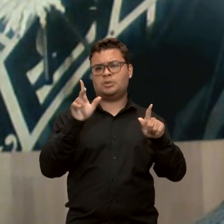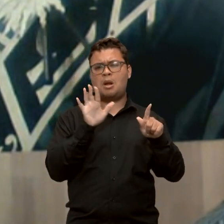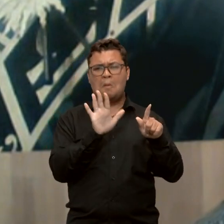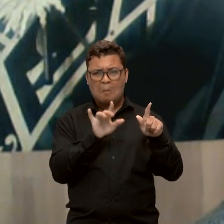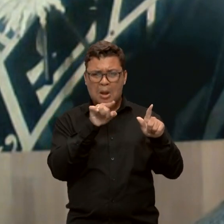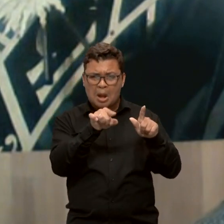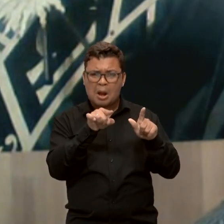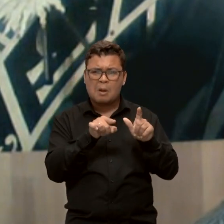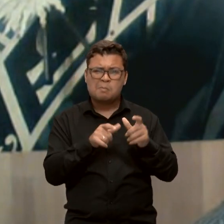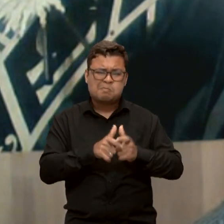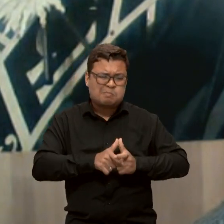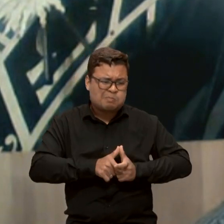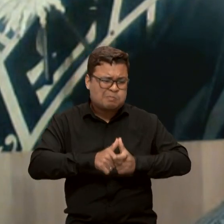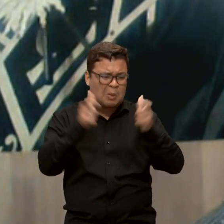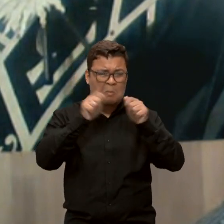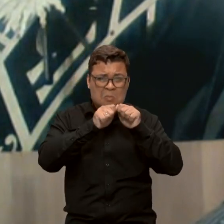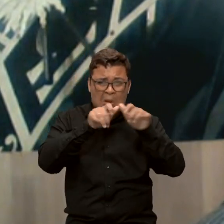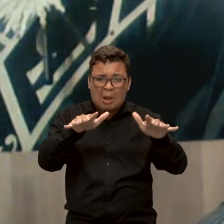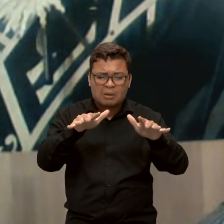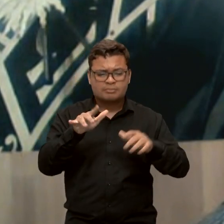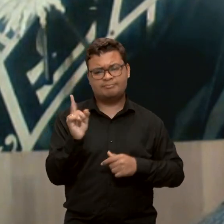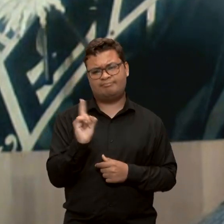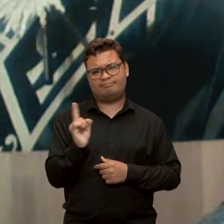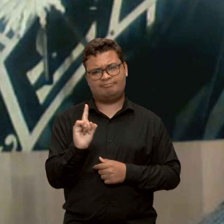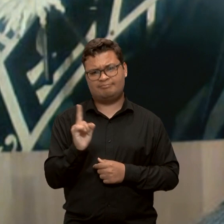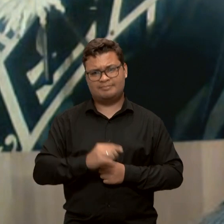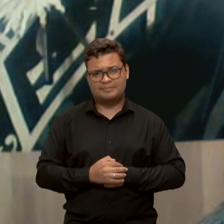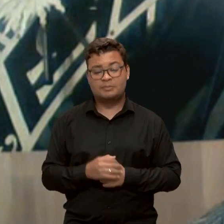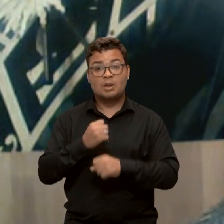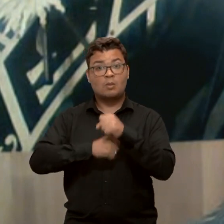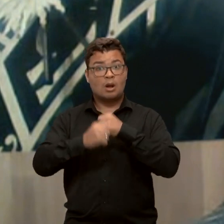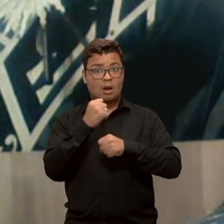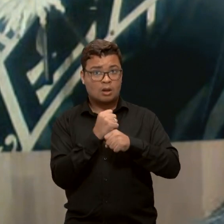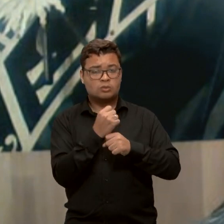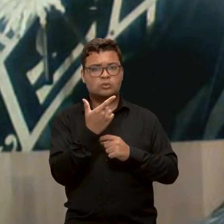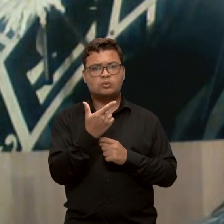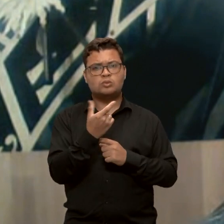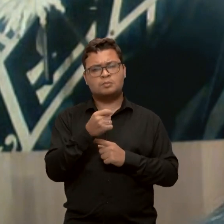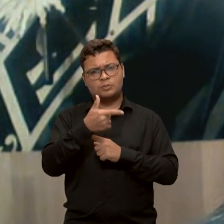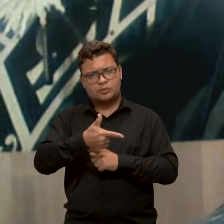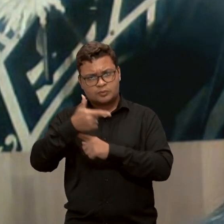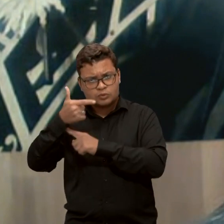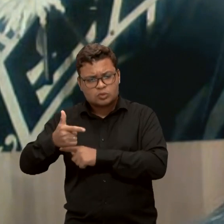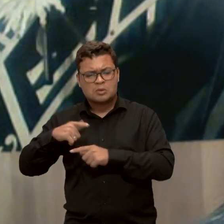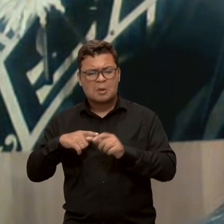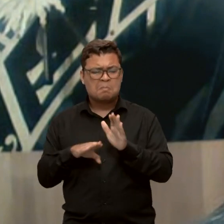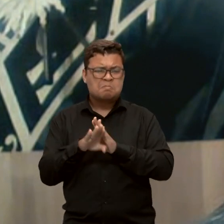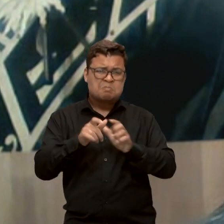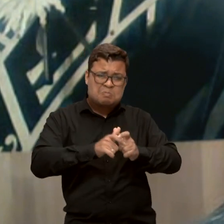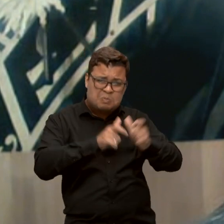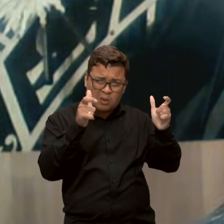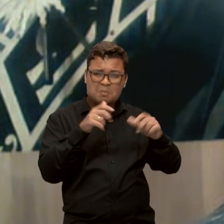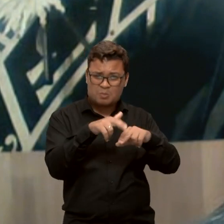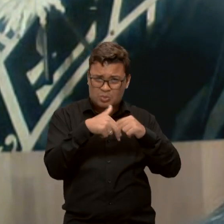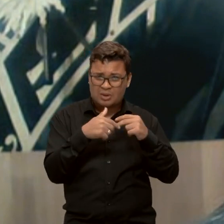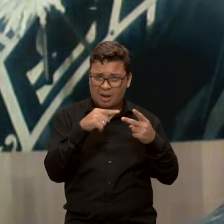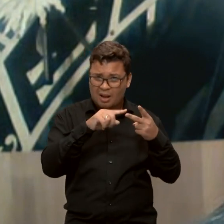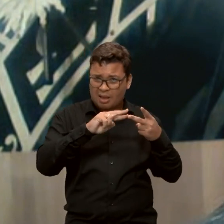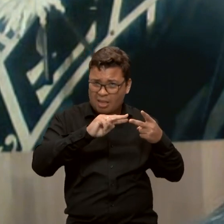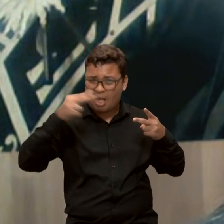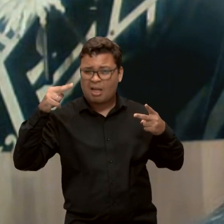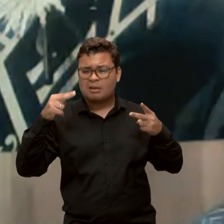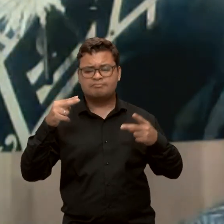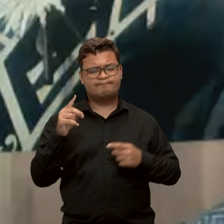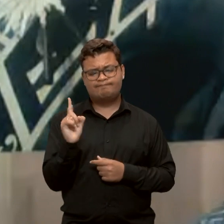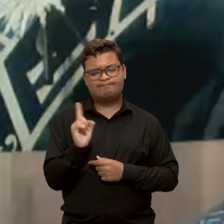vírus. Ano passado, a gente identificou, aqui em Goiás, um genótipo novo do dengue 2. Mas